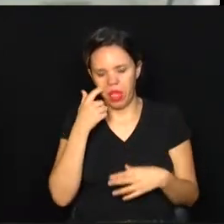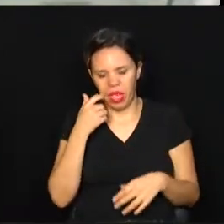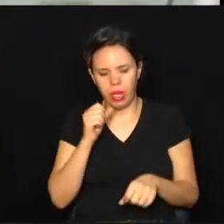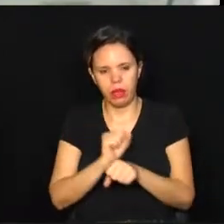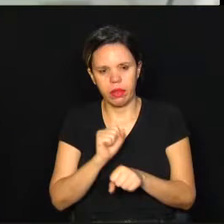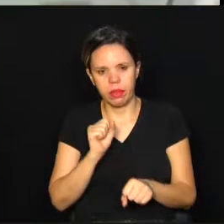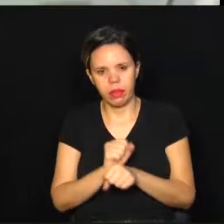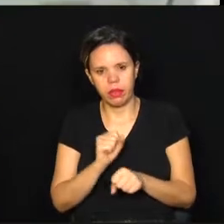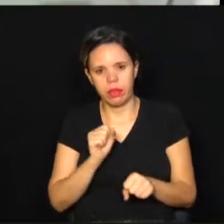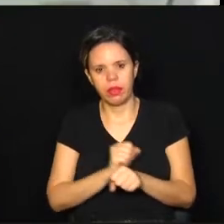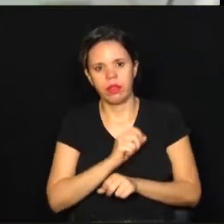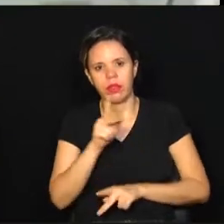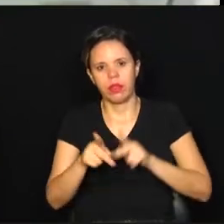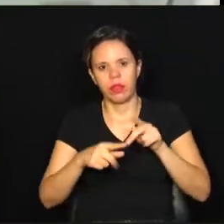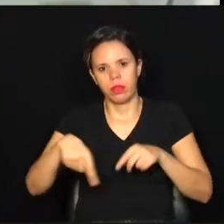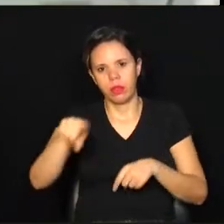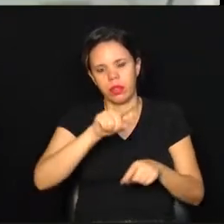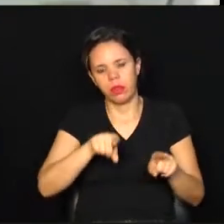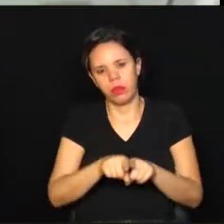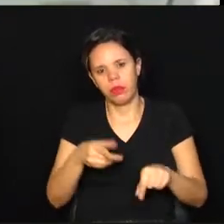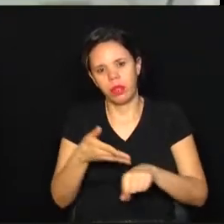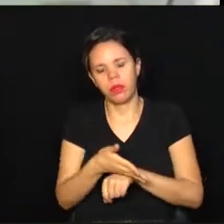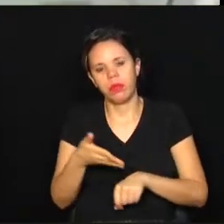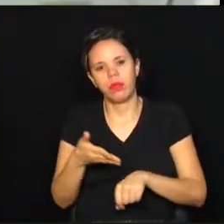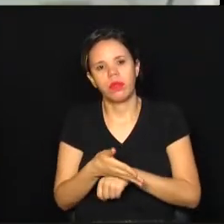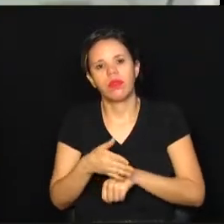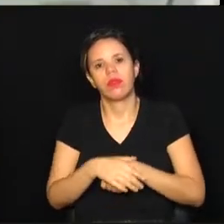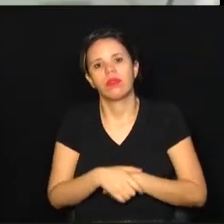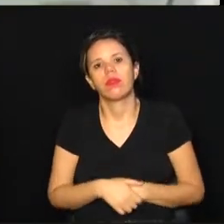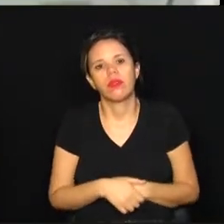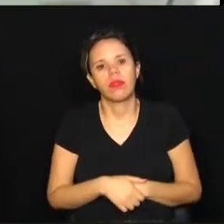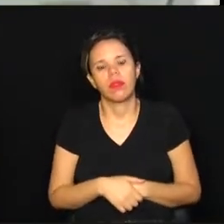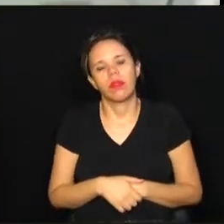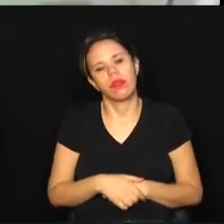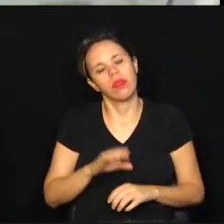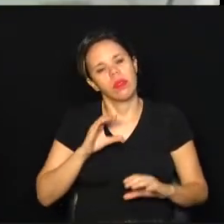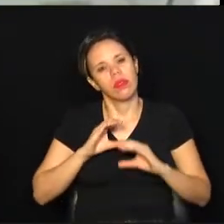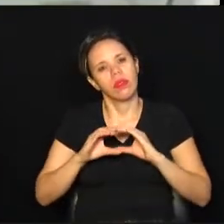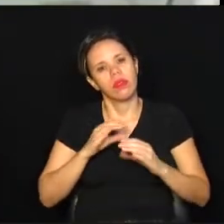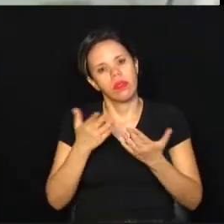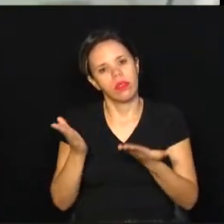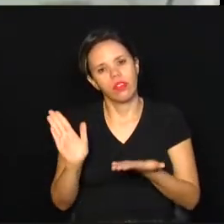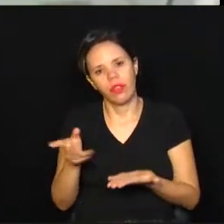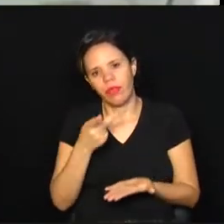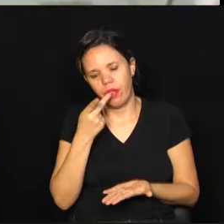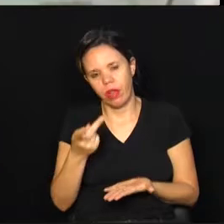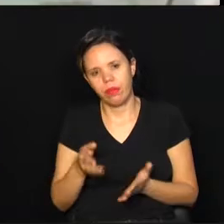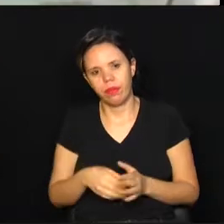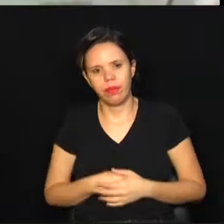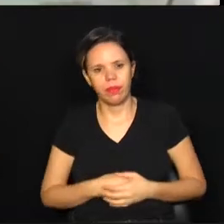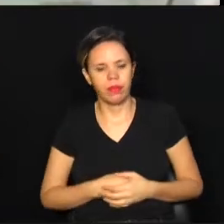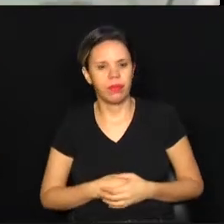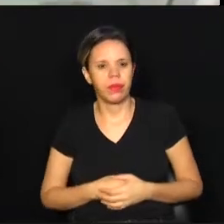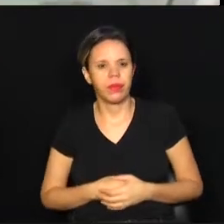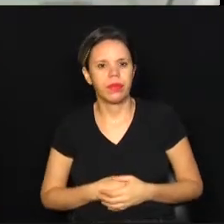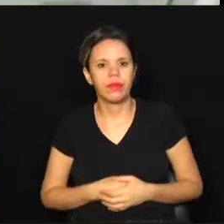que a comunidade também participe através dos canais aqui que você está propondo.